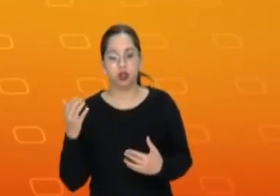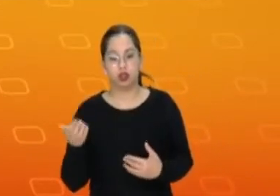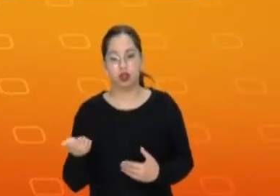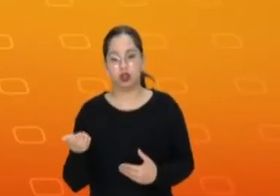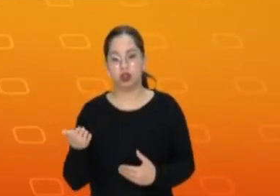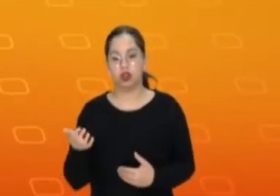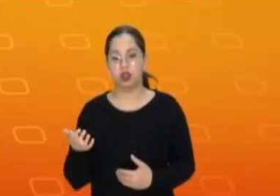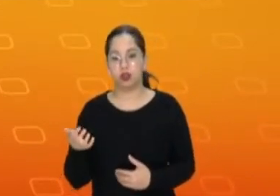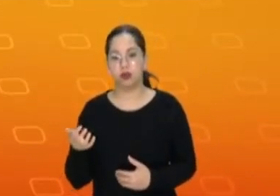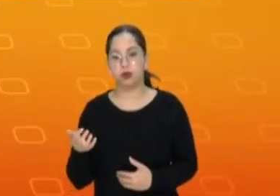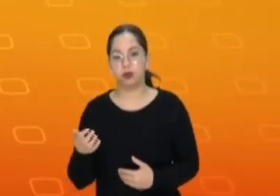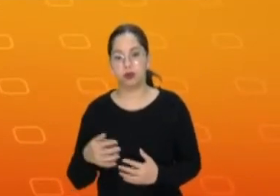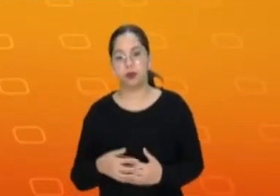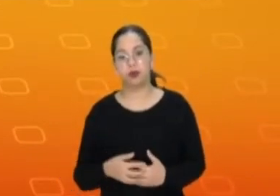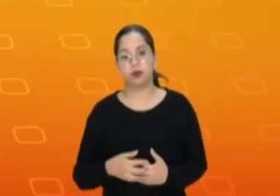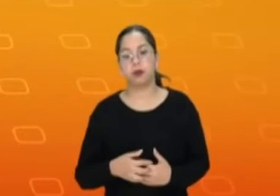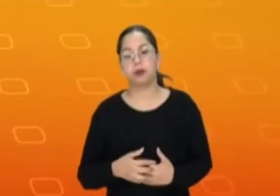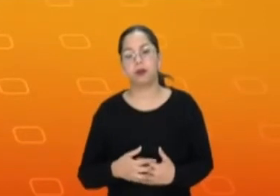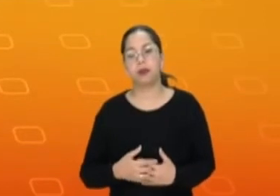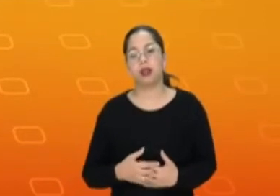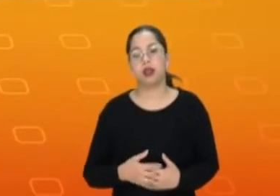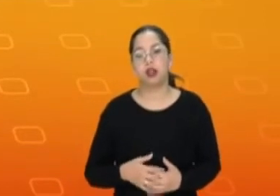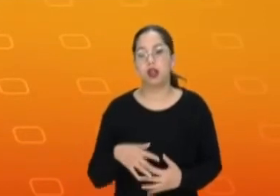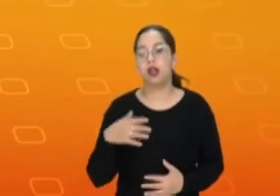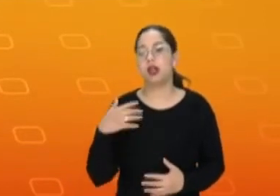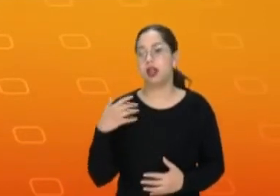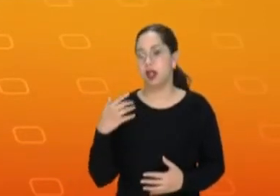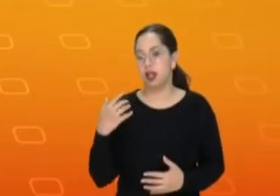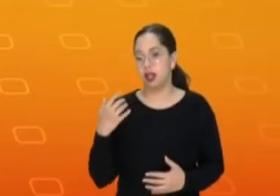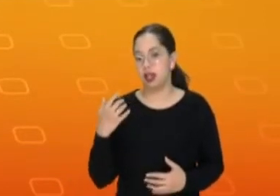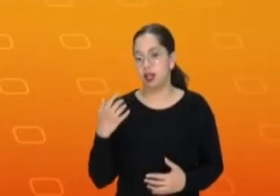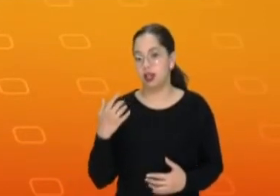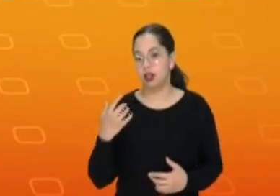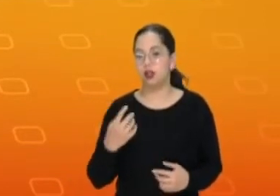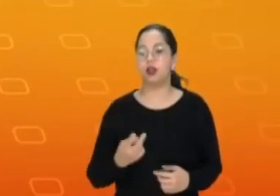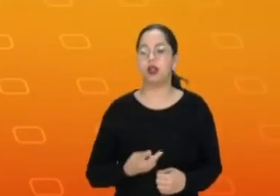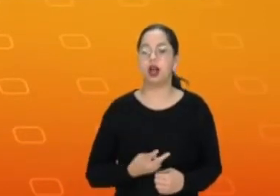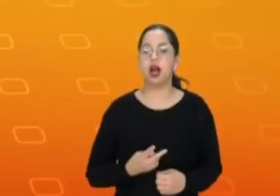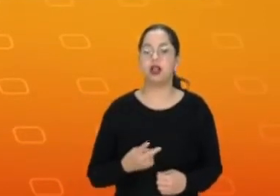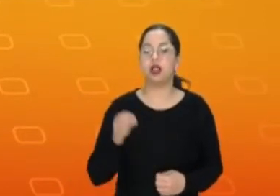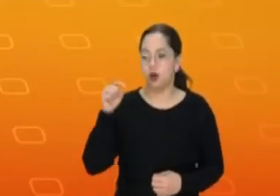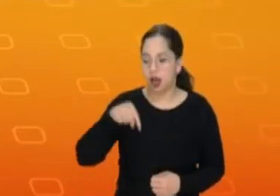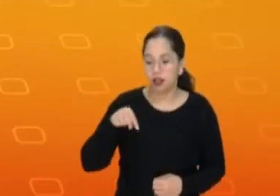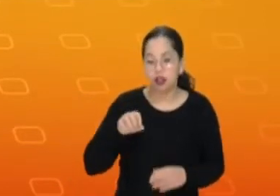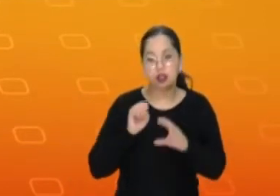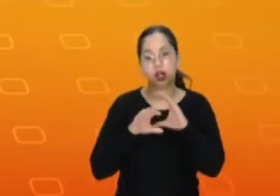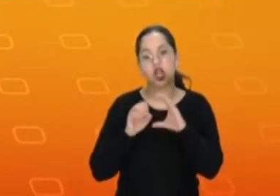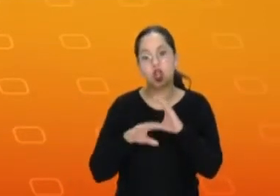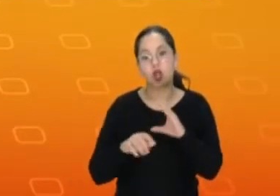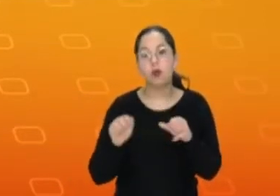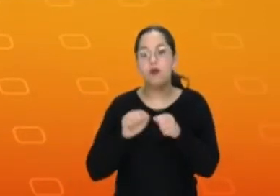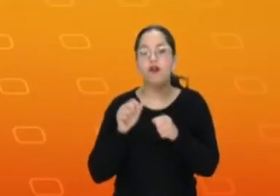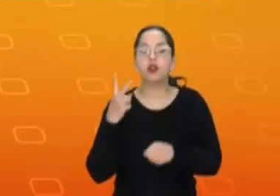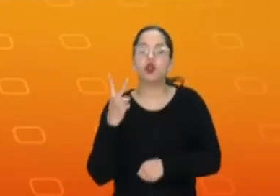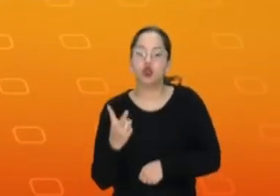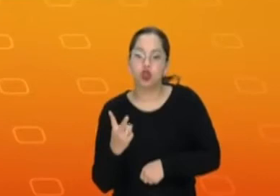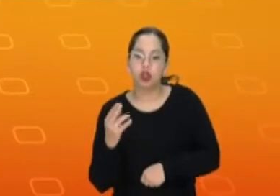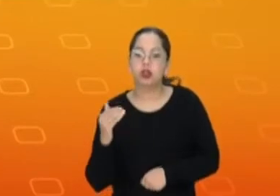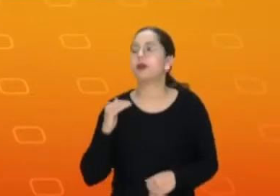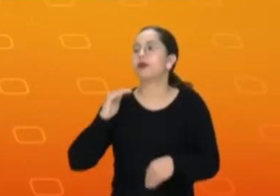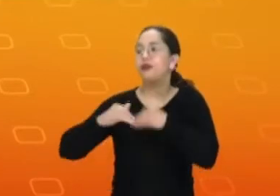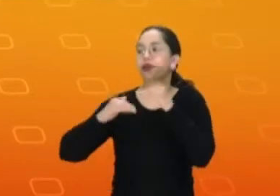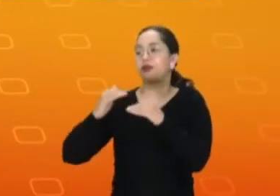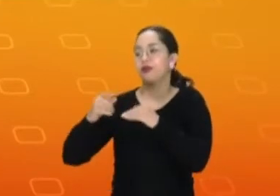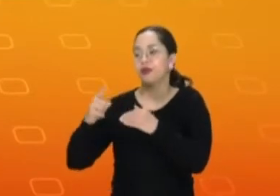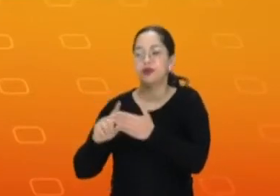do que vai produzir em conteúdo com o que vai produzir em tecnologia, porque ambos vão amparar evoluções